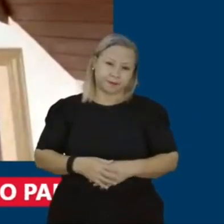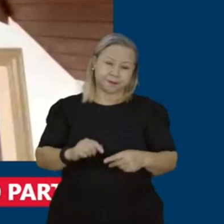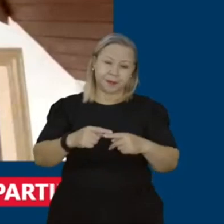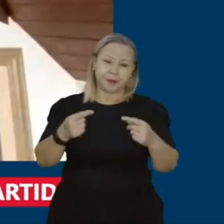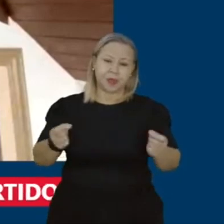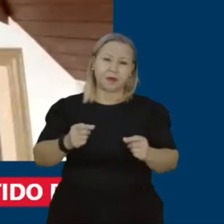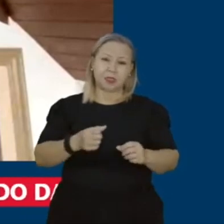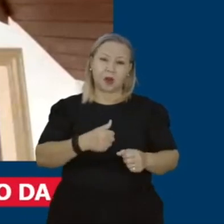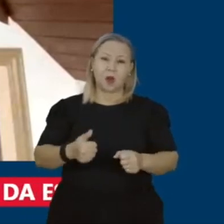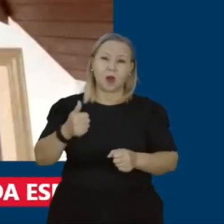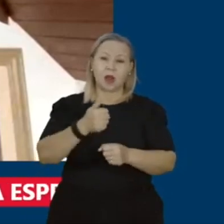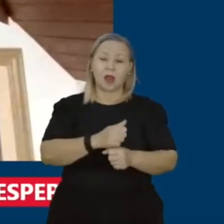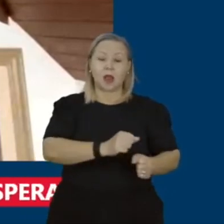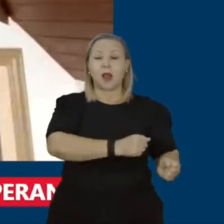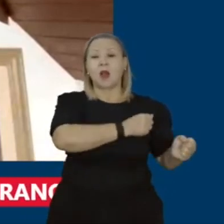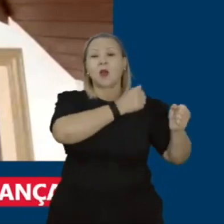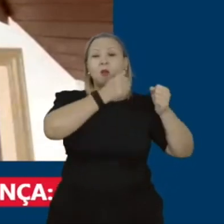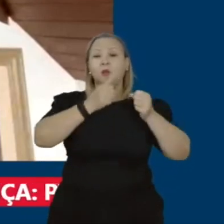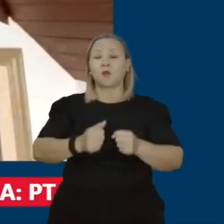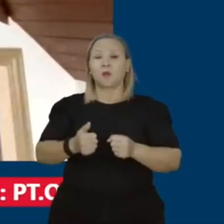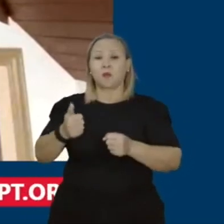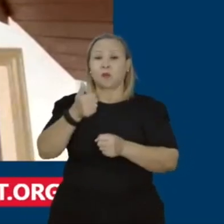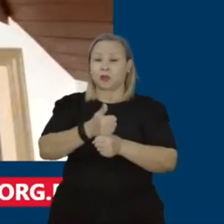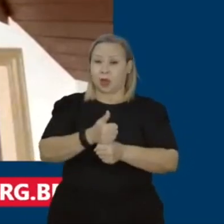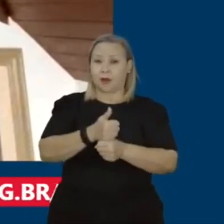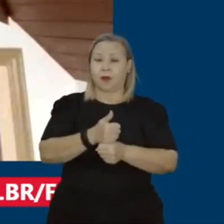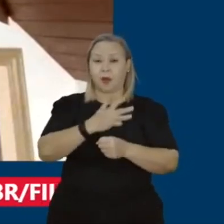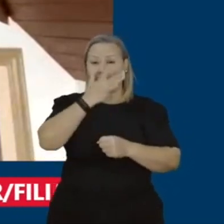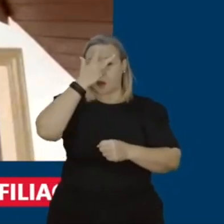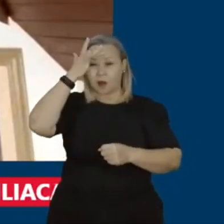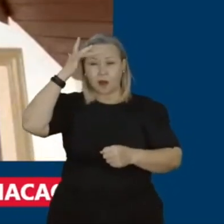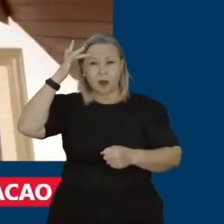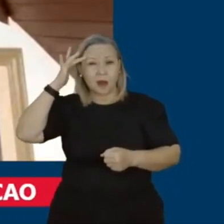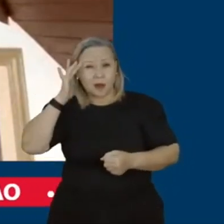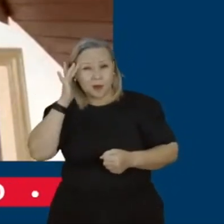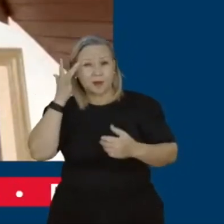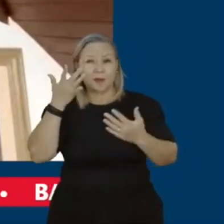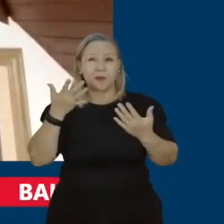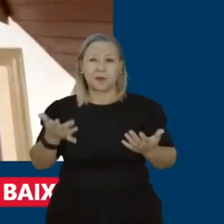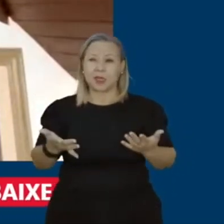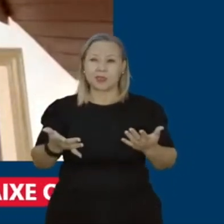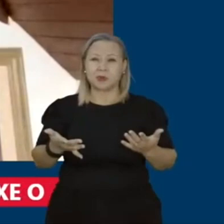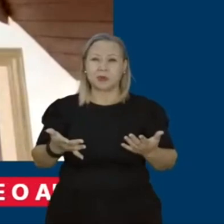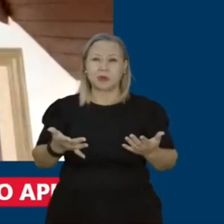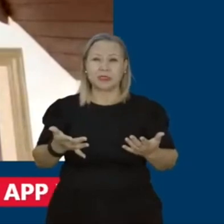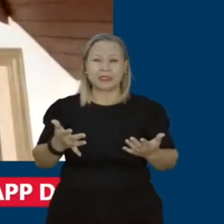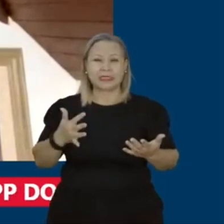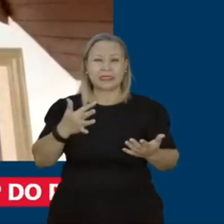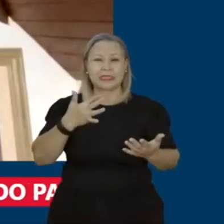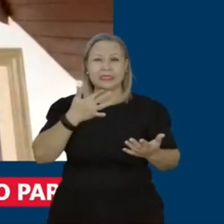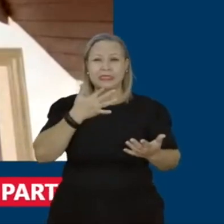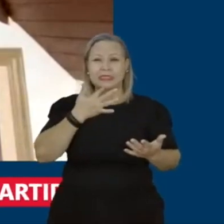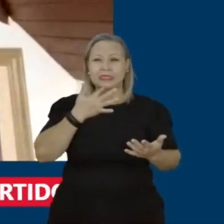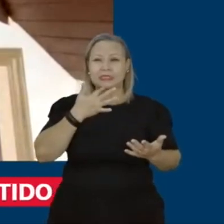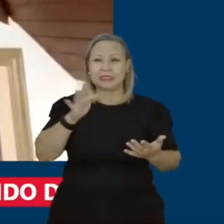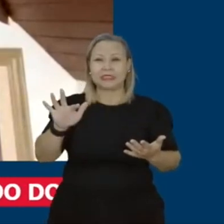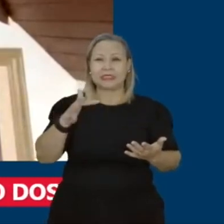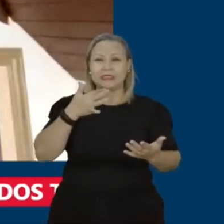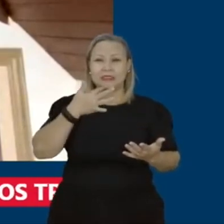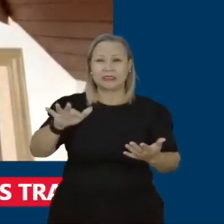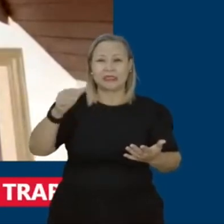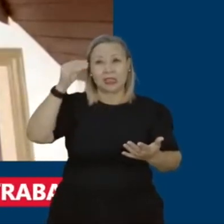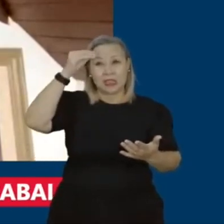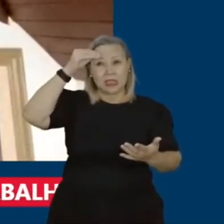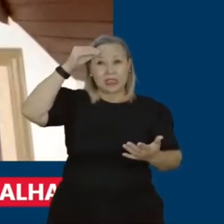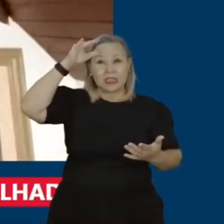no poder pessoas absolutamente jejunas de conhecimento, apedeutas, né?